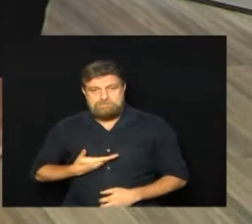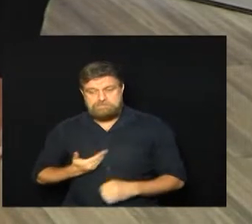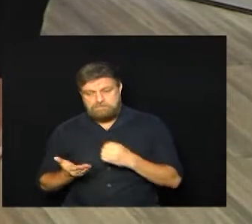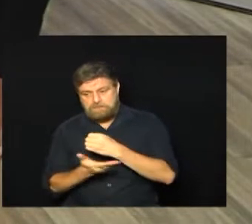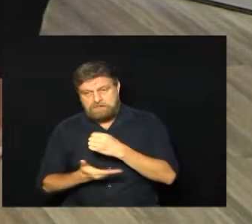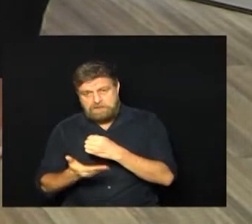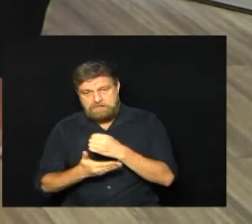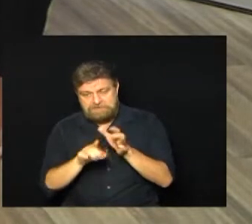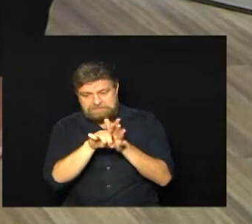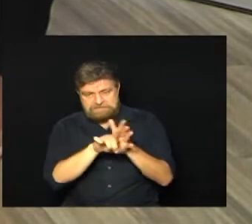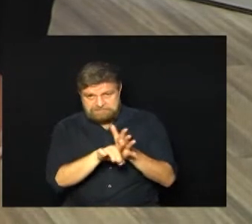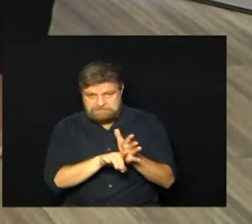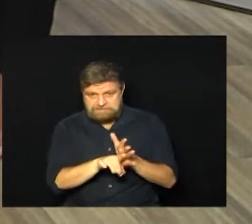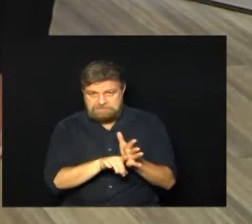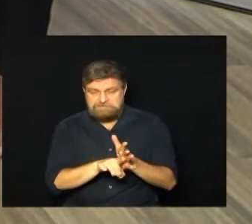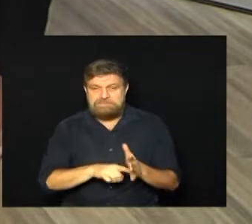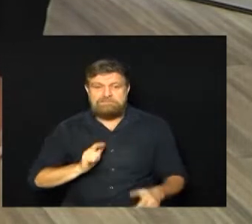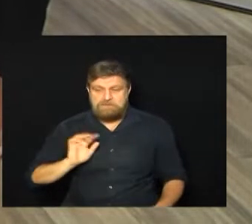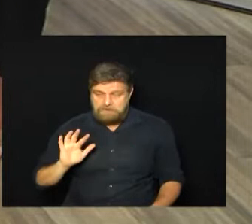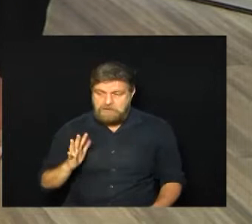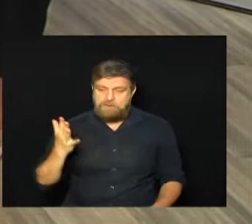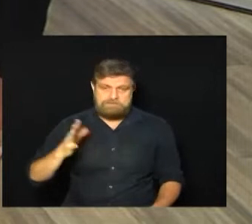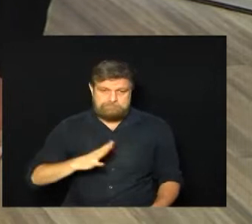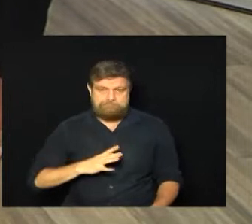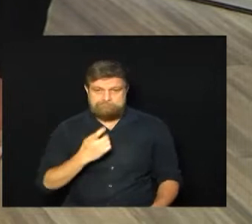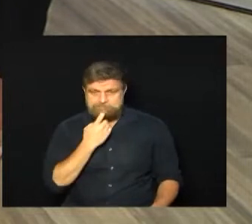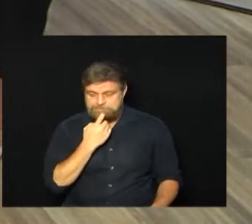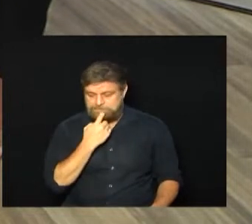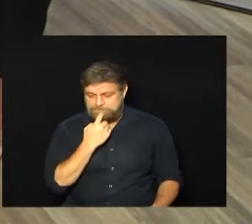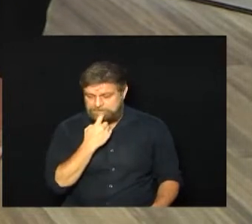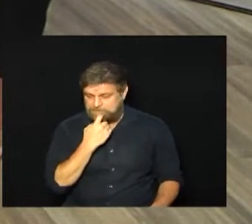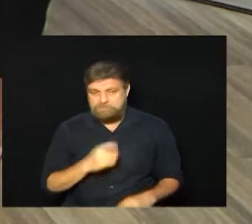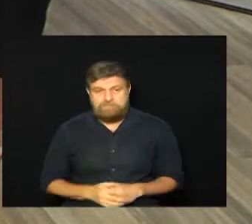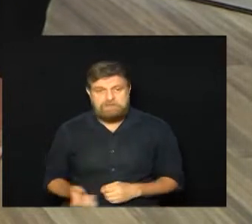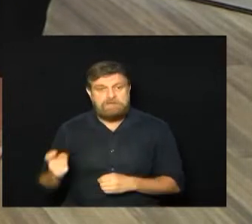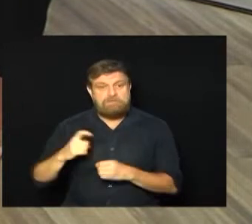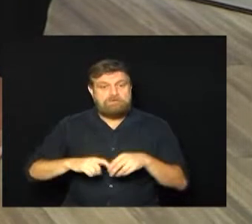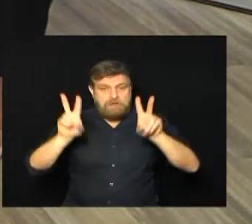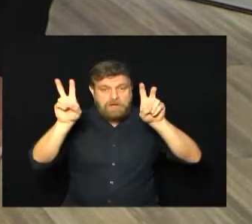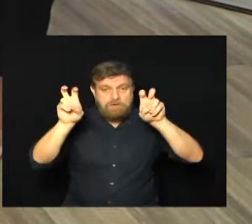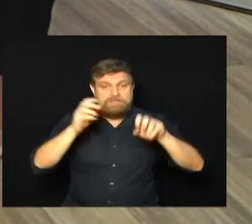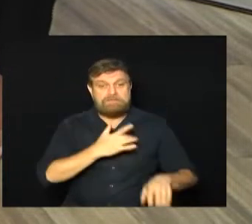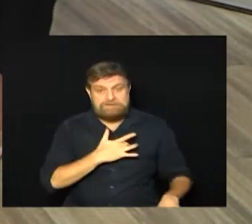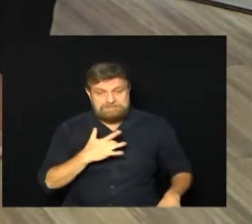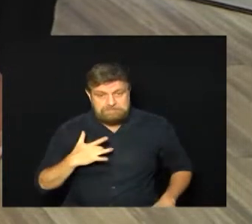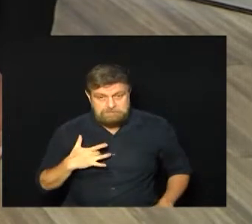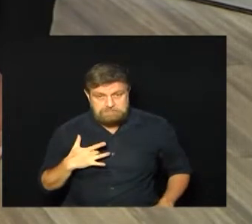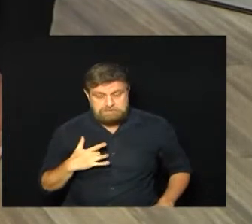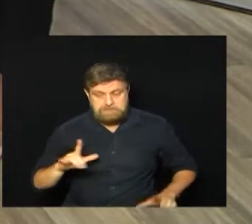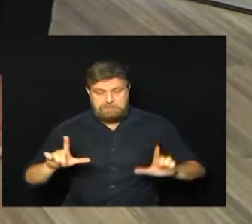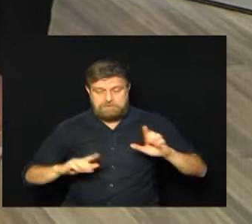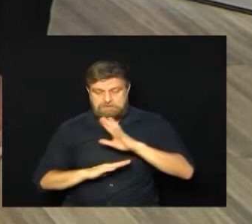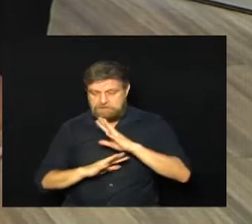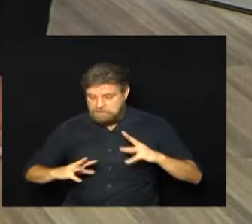censo, com certeza, vão ser realizadas aqui na nossa cidade. Vivi, a gente volta a falar sobre saúde aqui no nosso Câmara Total,